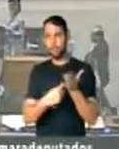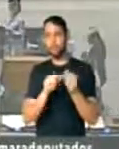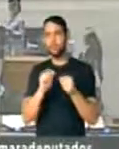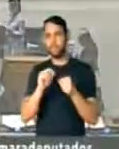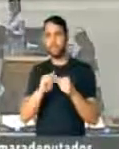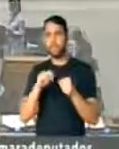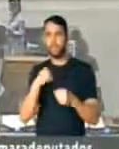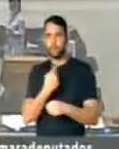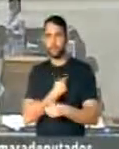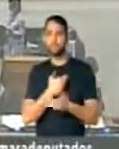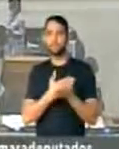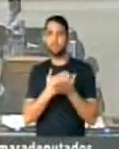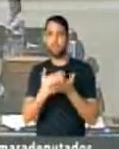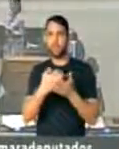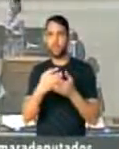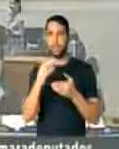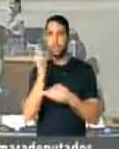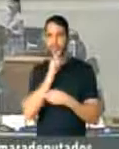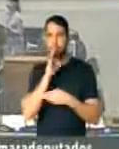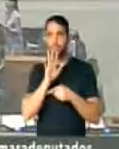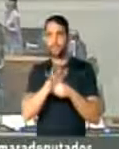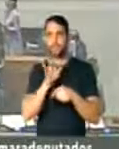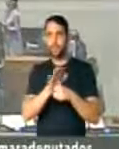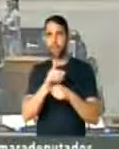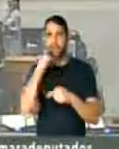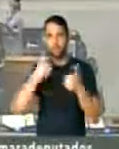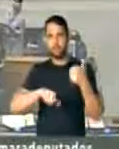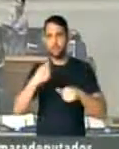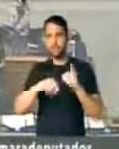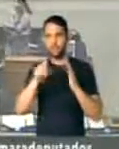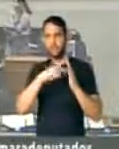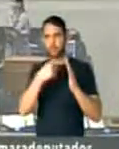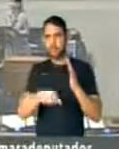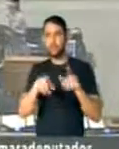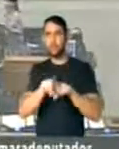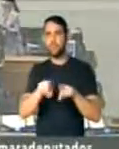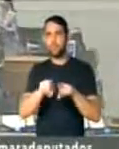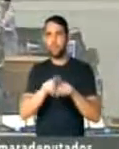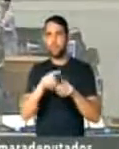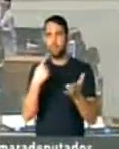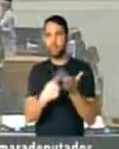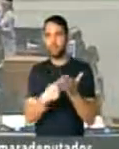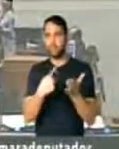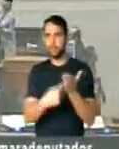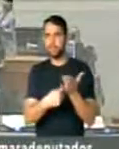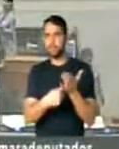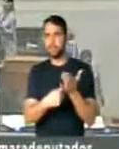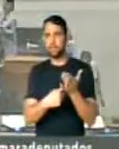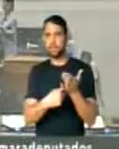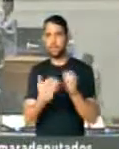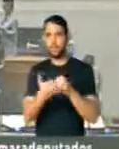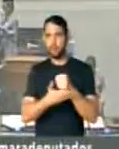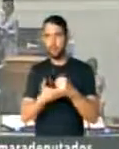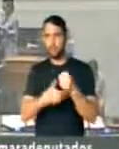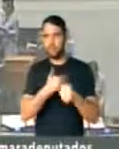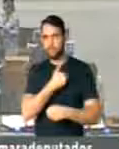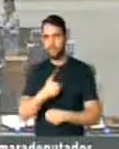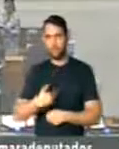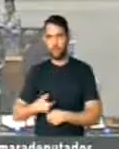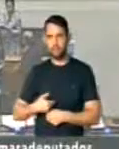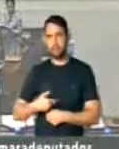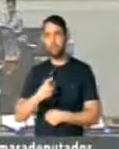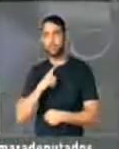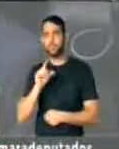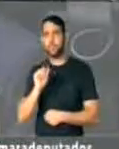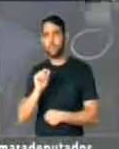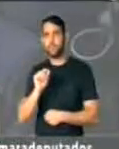fizemos para agilizar a apreciação dos vetos e o compromisso da base do governo